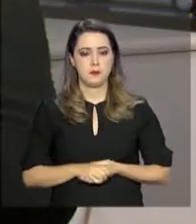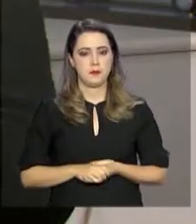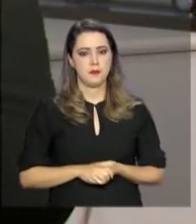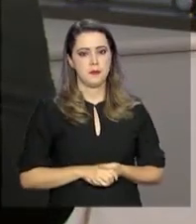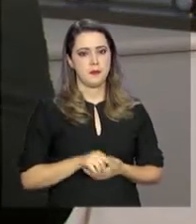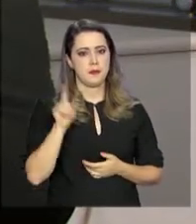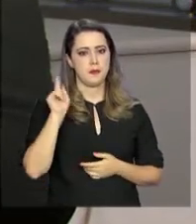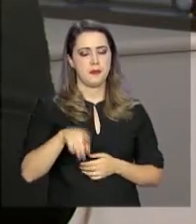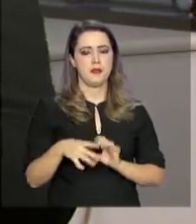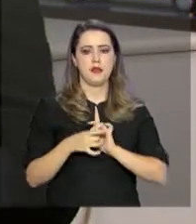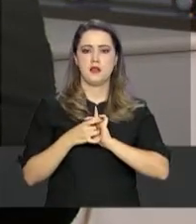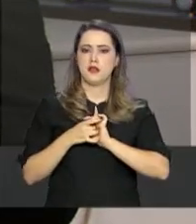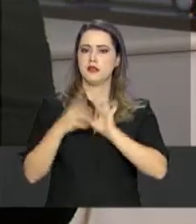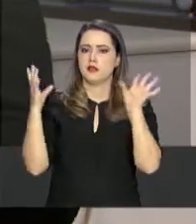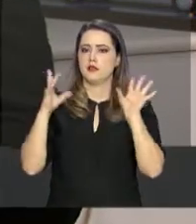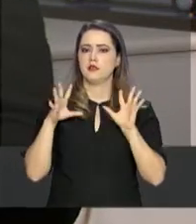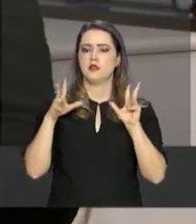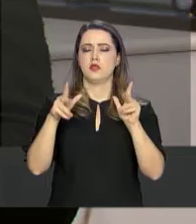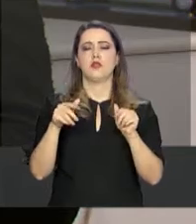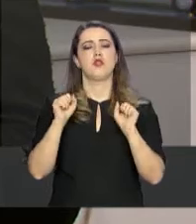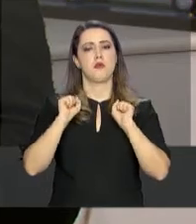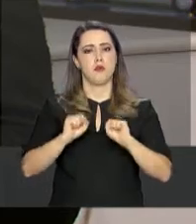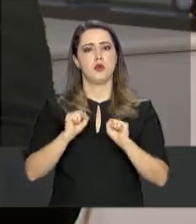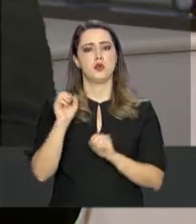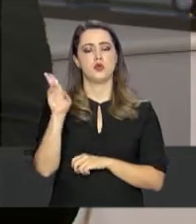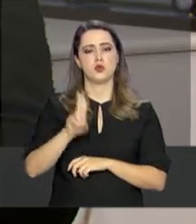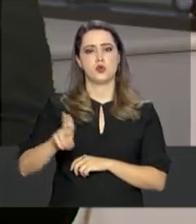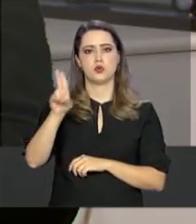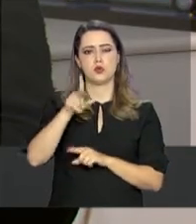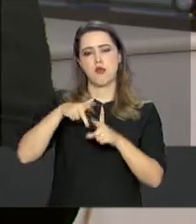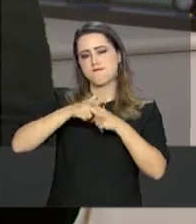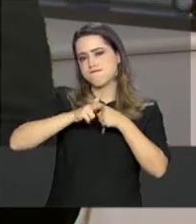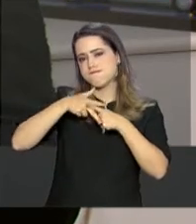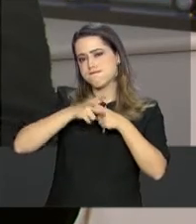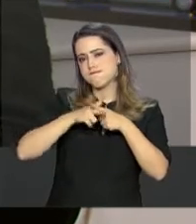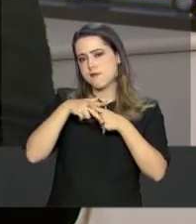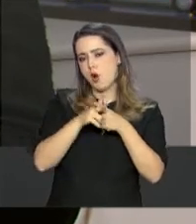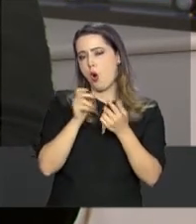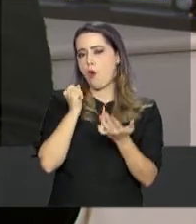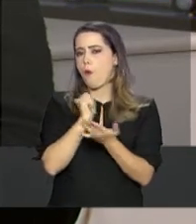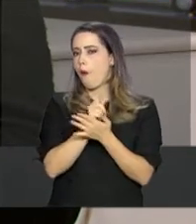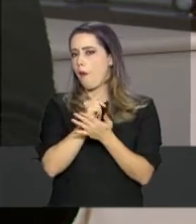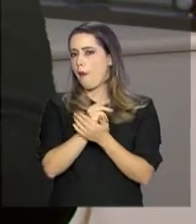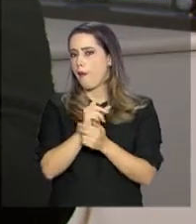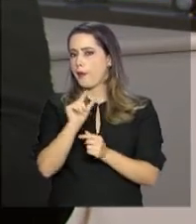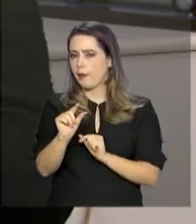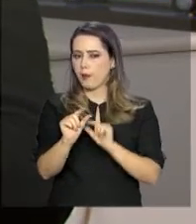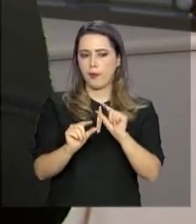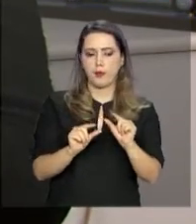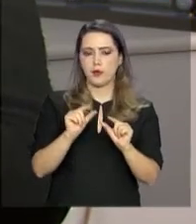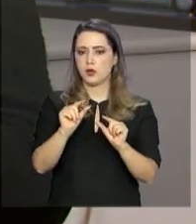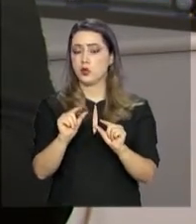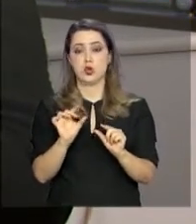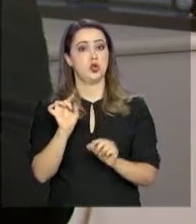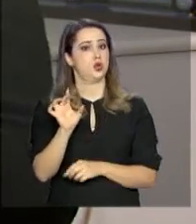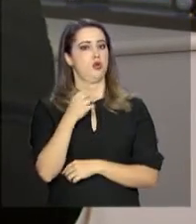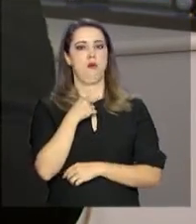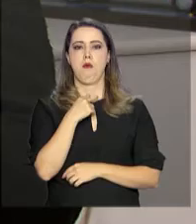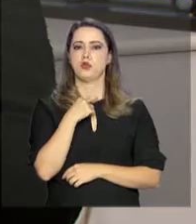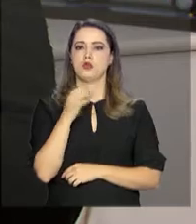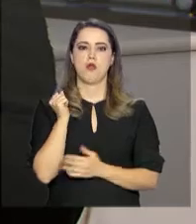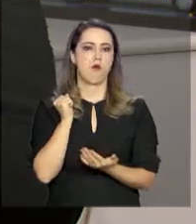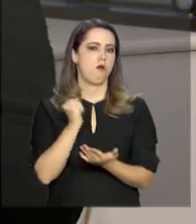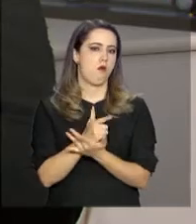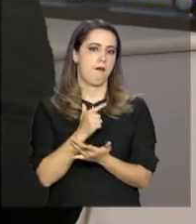pode utilizar em todas em reparos em pequenas aquisições e sono ela só não pode só